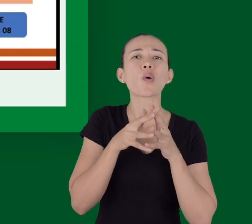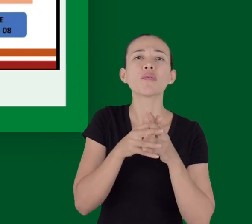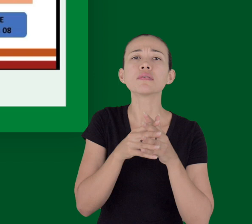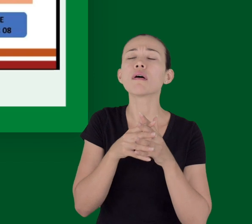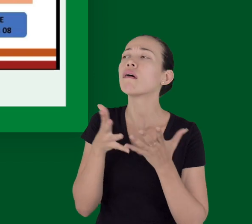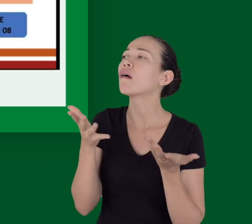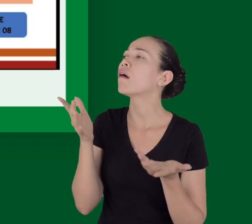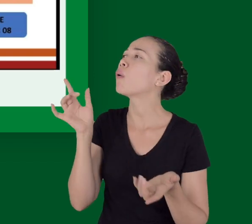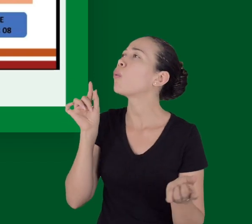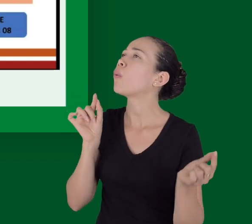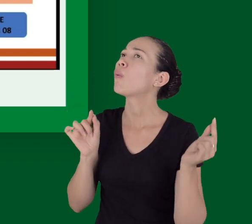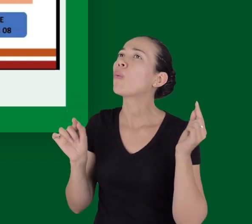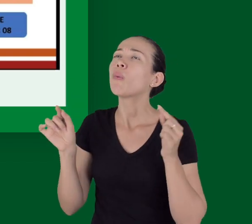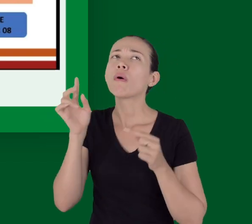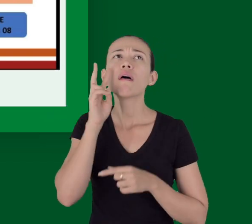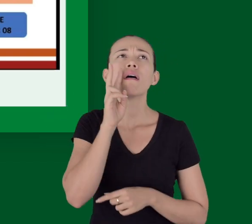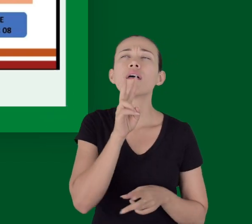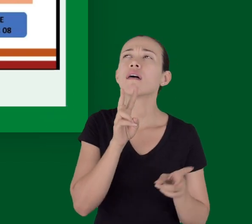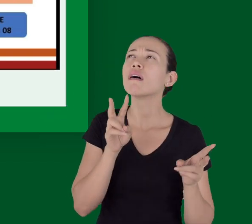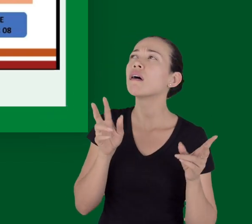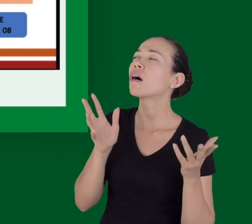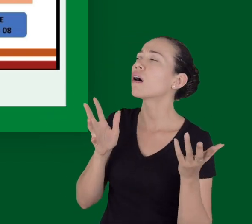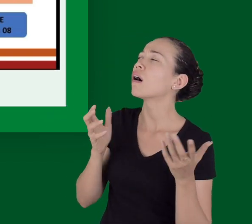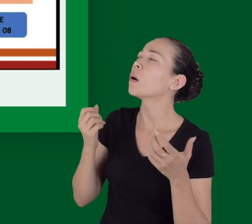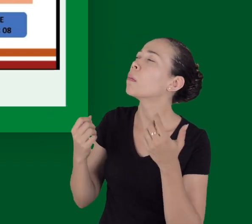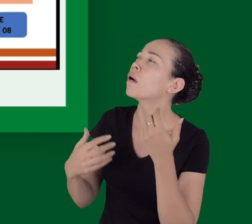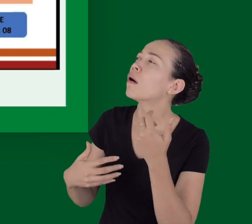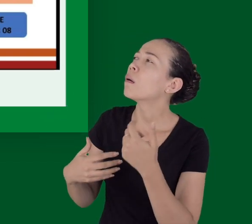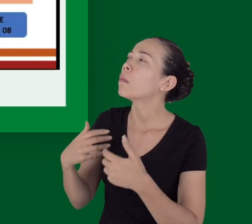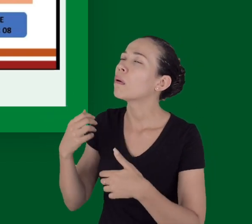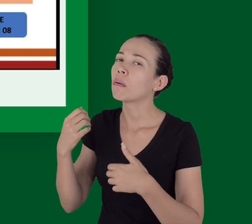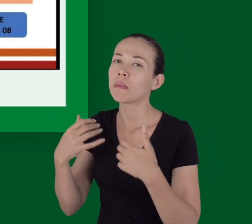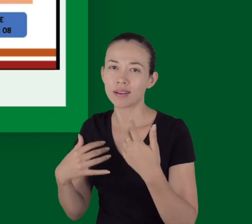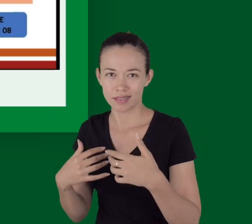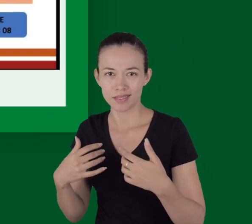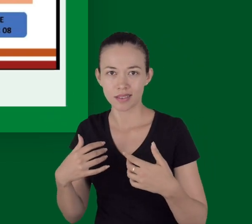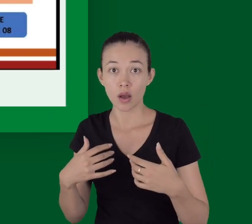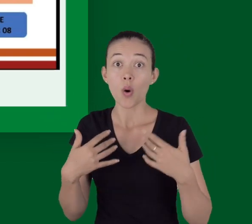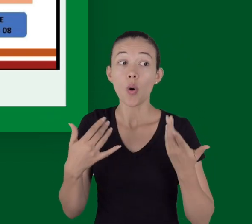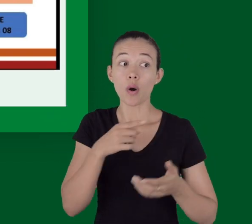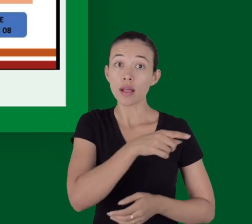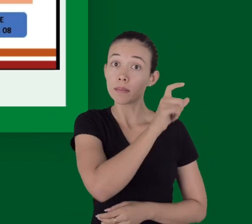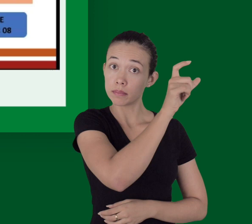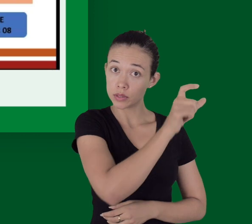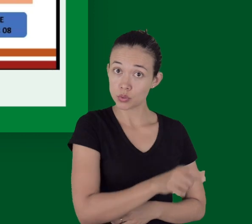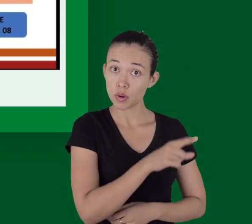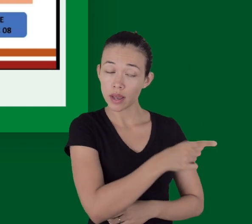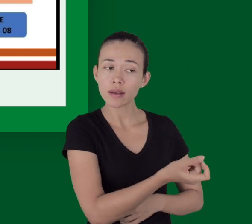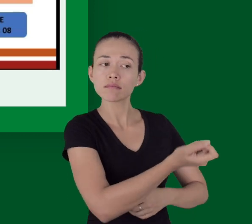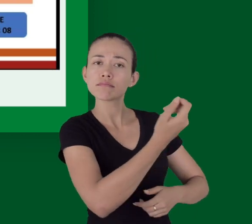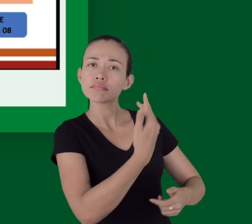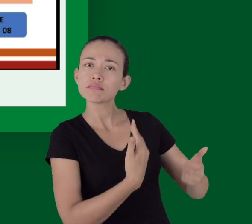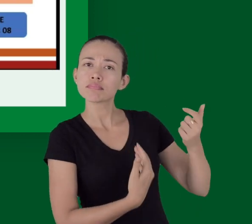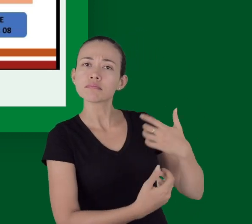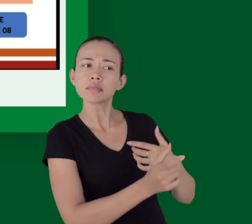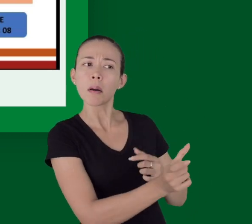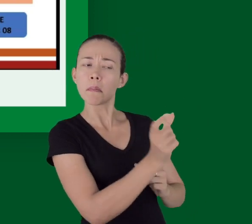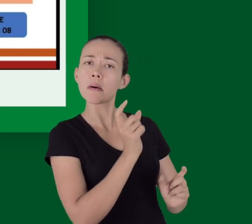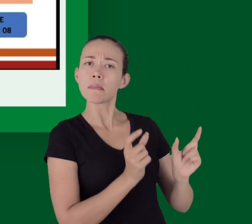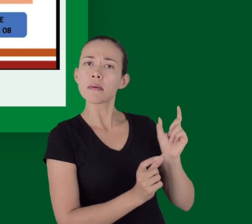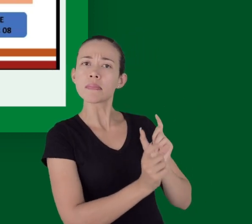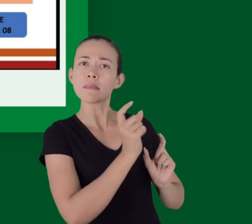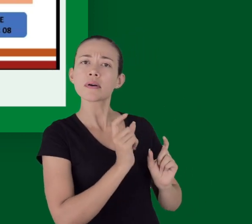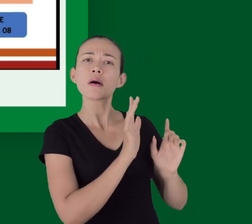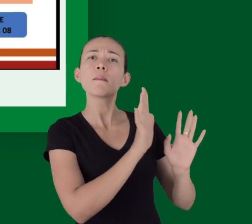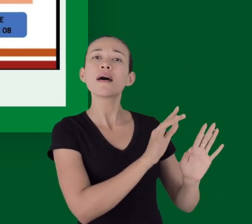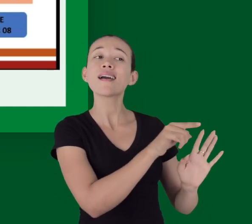que que é o paciente confuso? Às vezes não é o paciente que fala muito. Às vezes ele está ali procurando aquela orientação do tempo espacial, passa despercebido. Normalmente ele